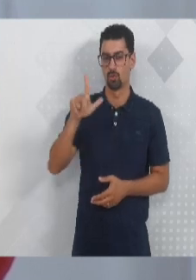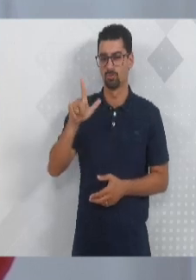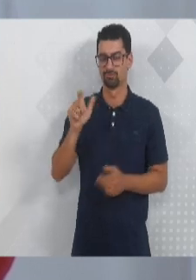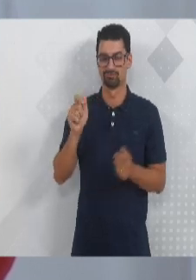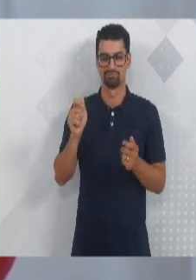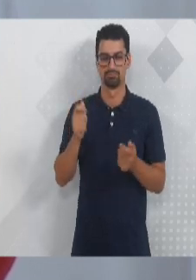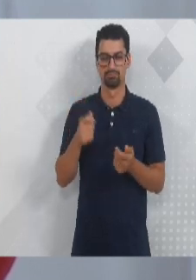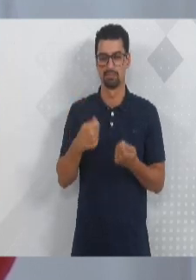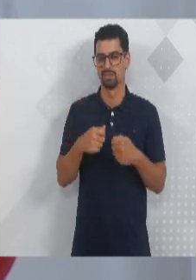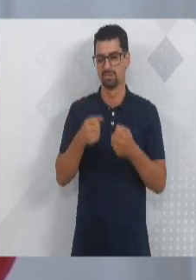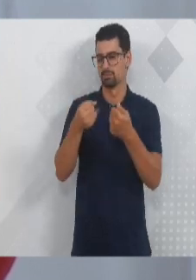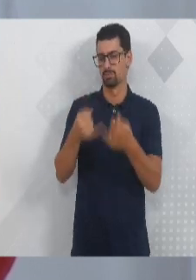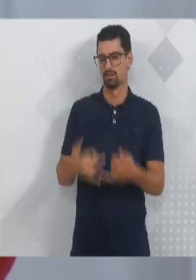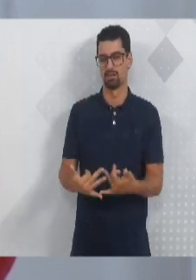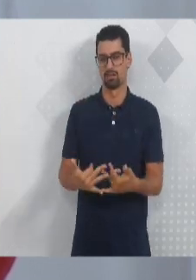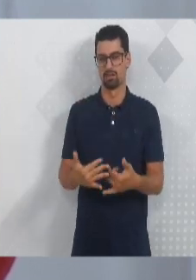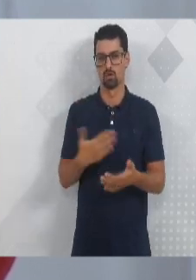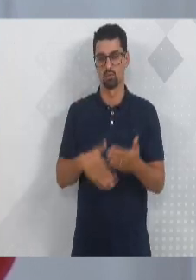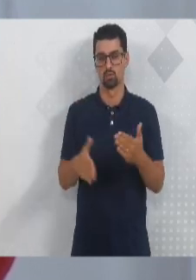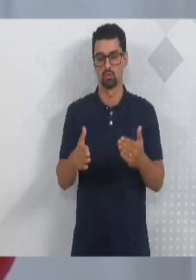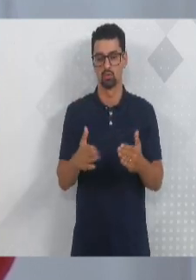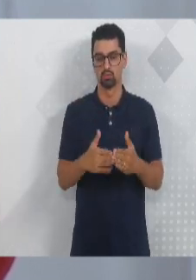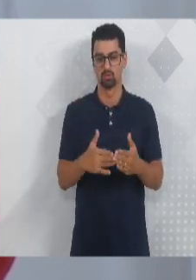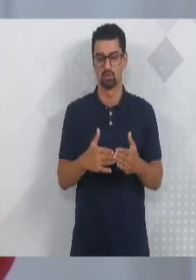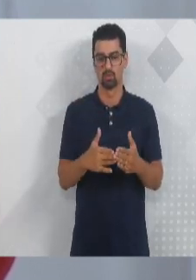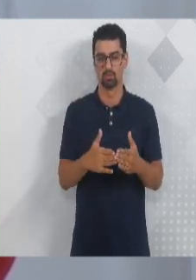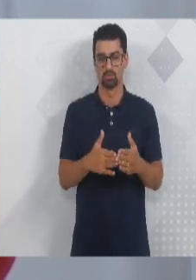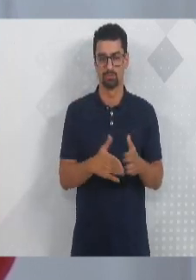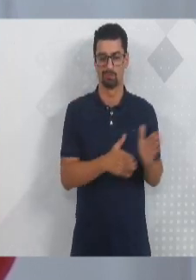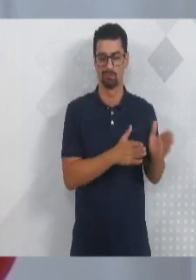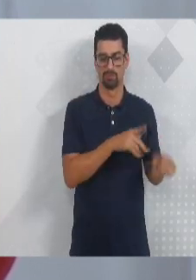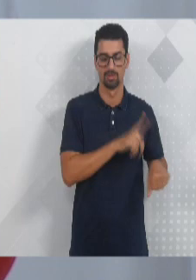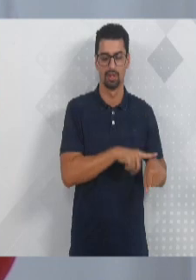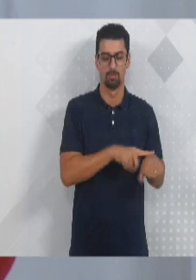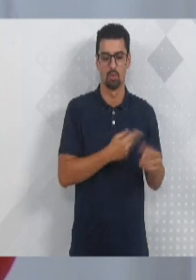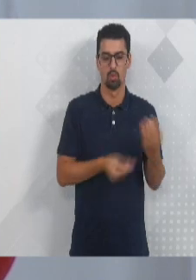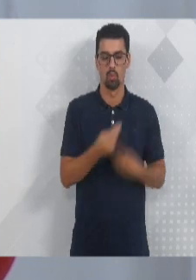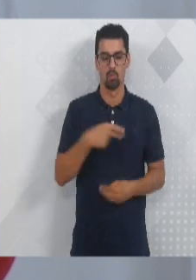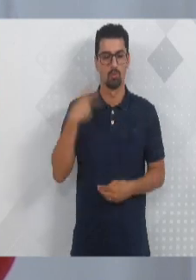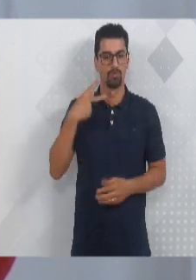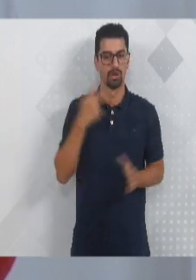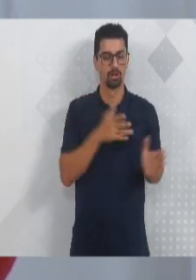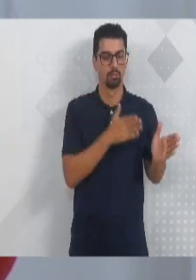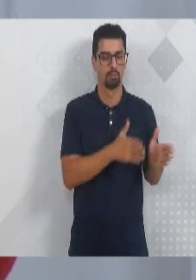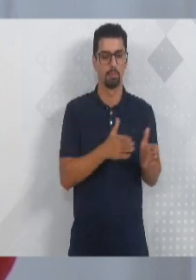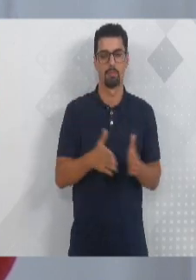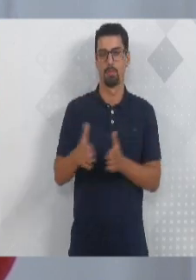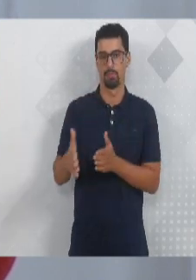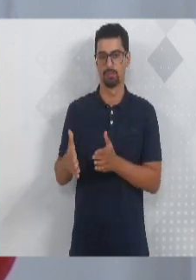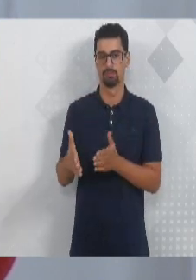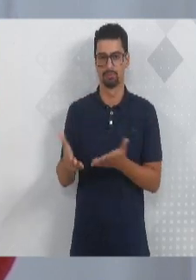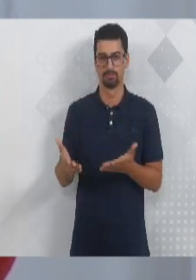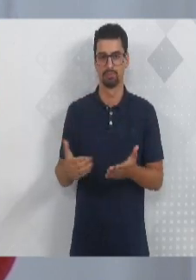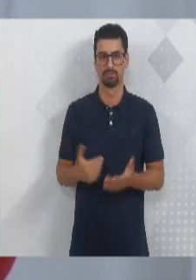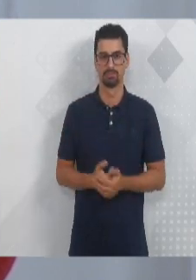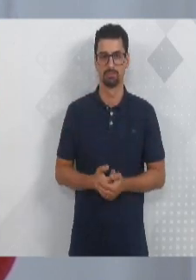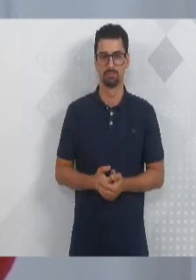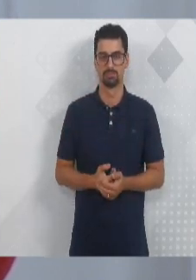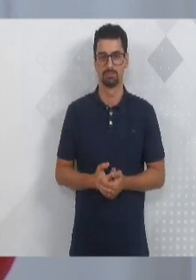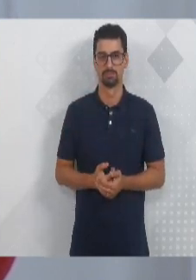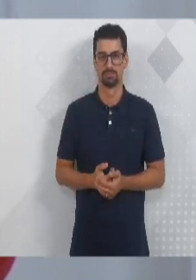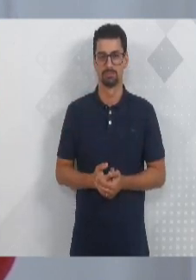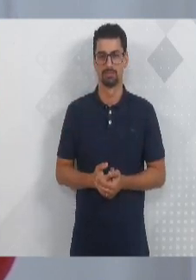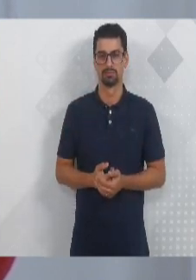né todos seus mandatos como Vereador depois de uma